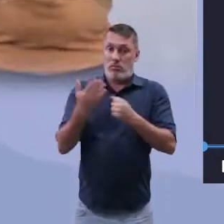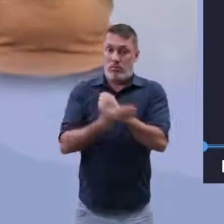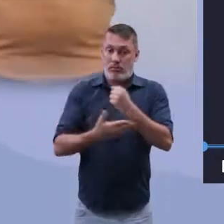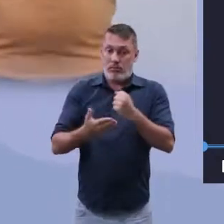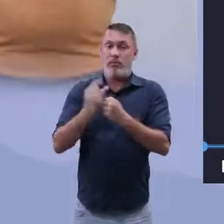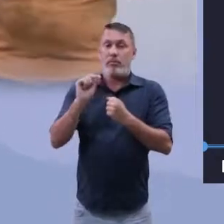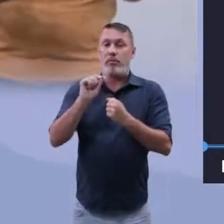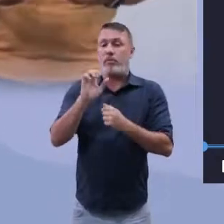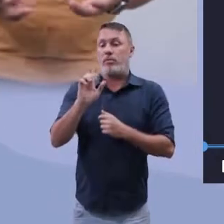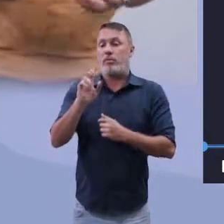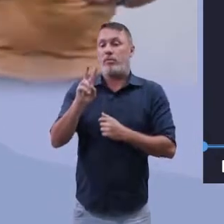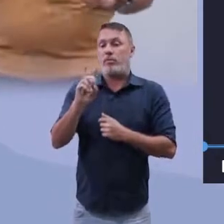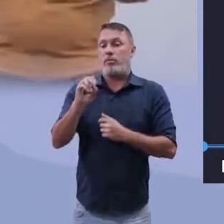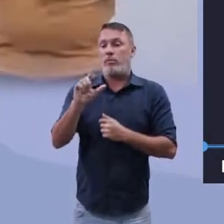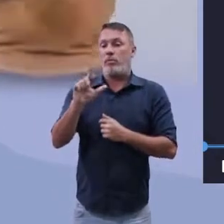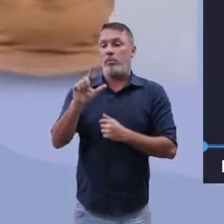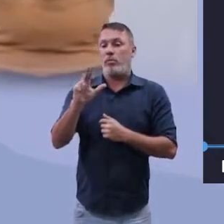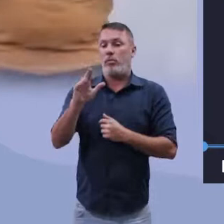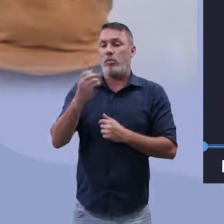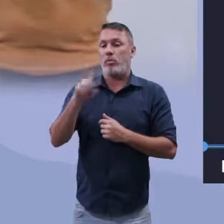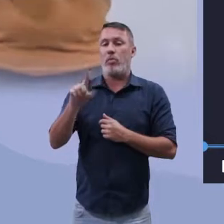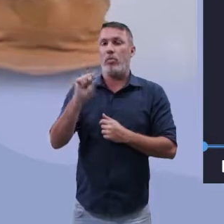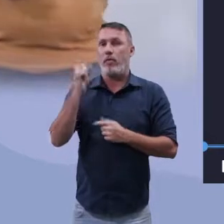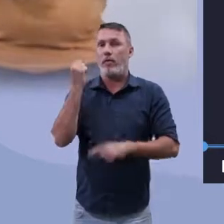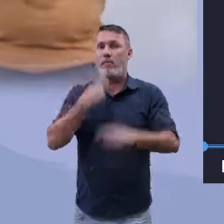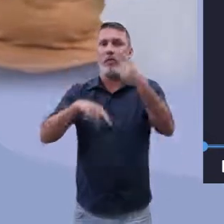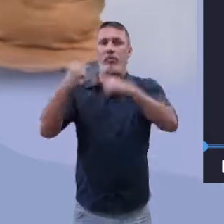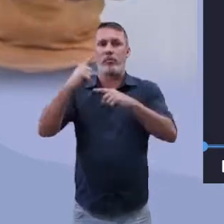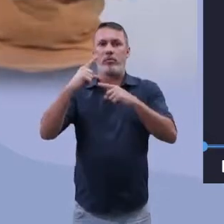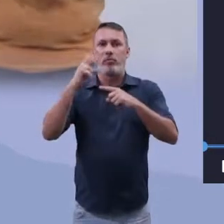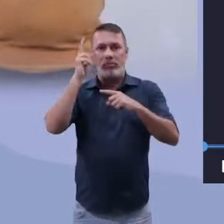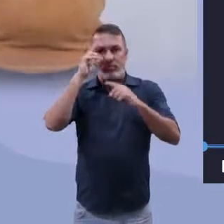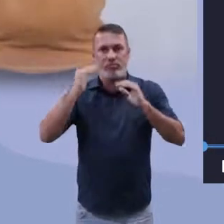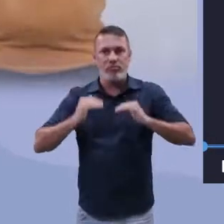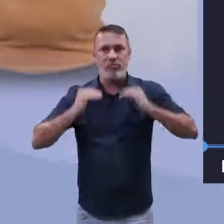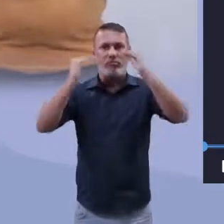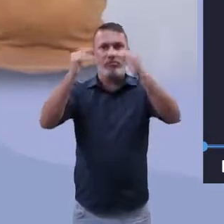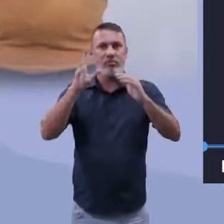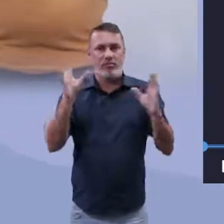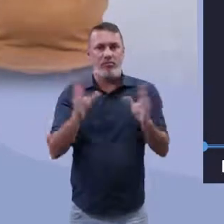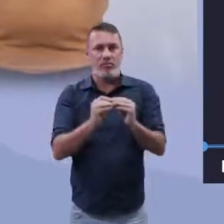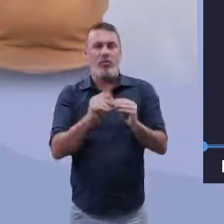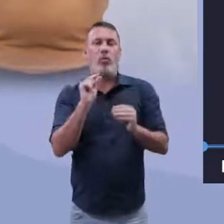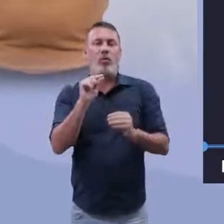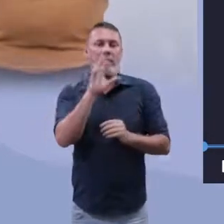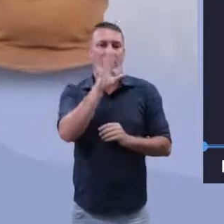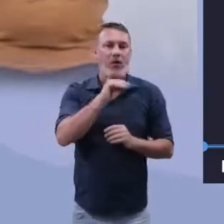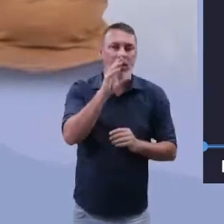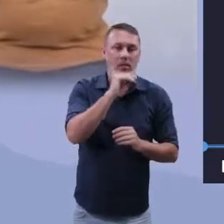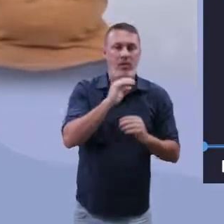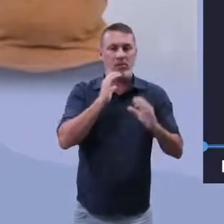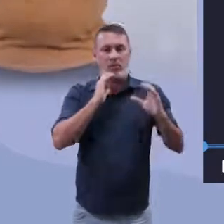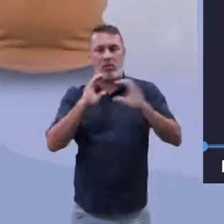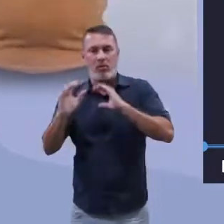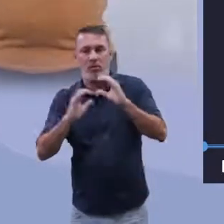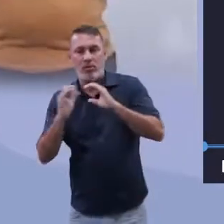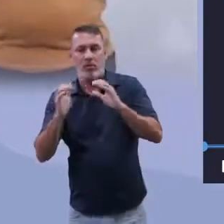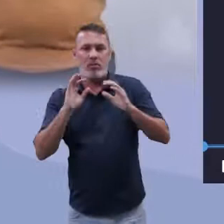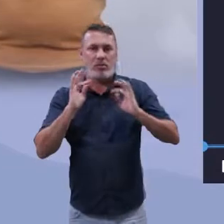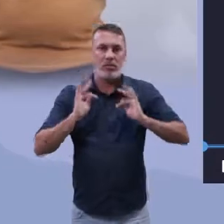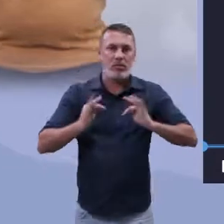base evolução. Lembra que nós trabalhamos um pouquinho, a tecnologia ela envolve até mesmo o falar.